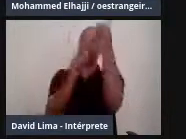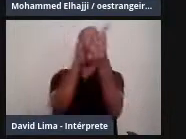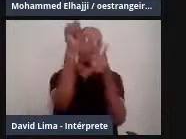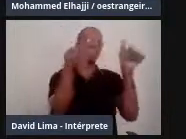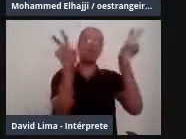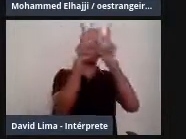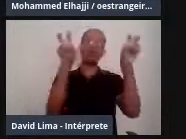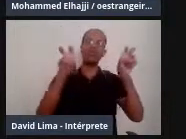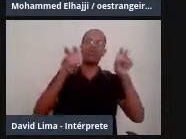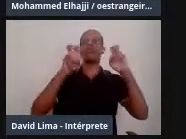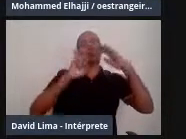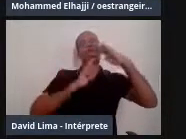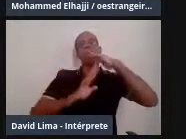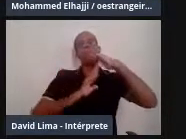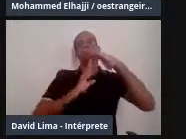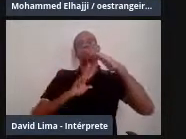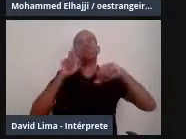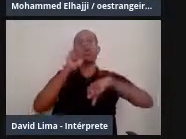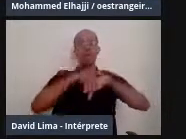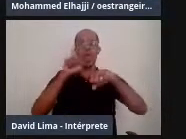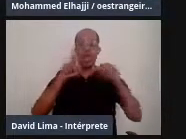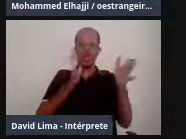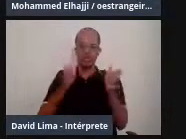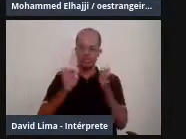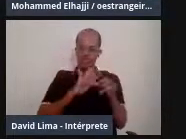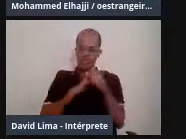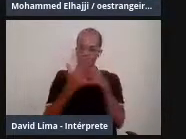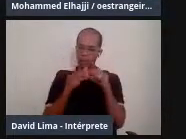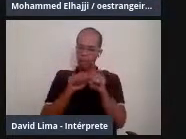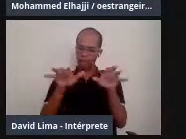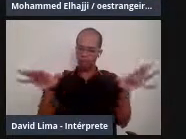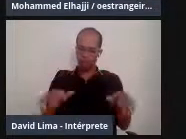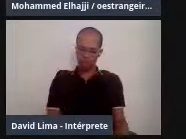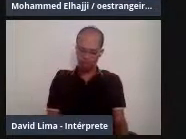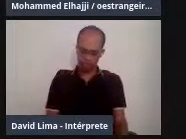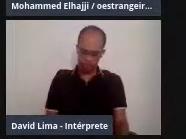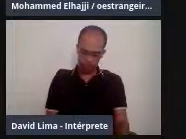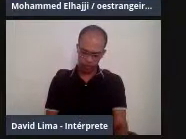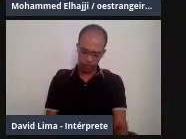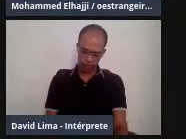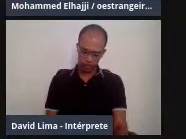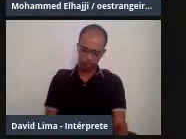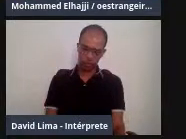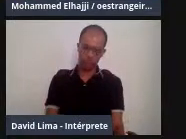migratória durante a pandemia. Próximo, por favor.